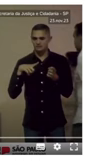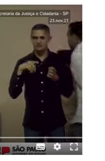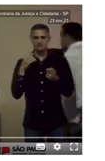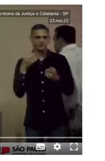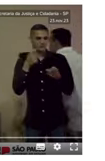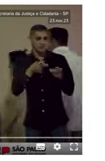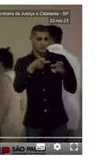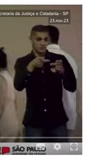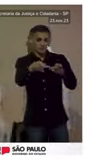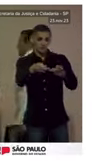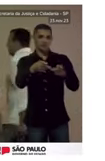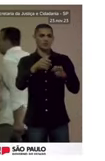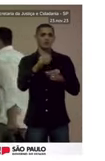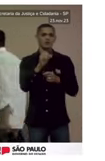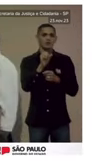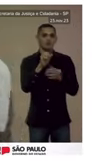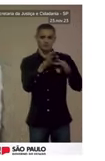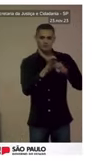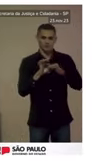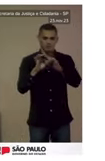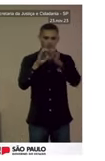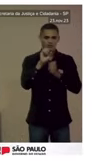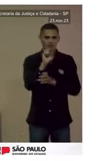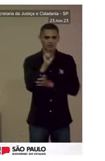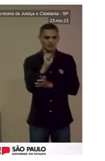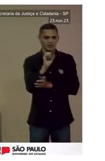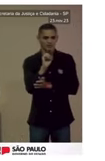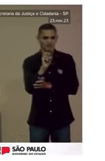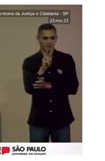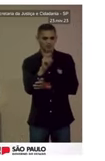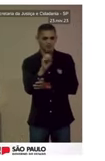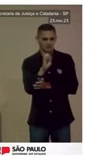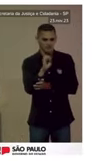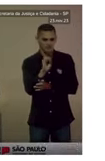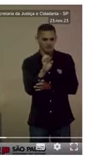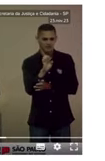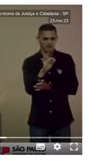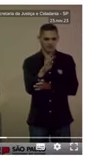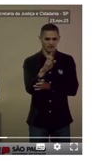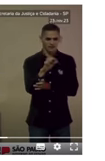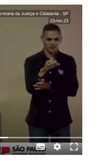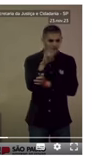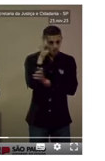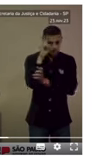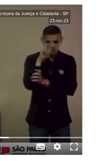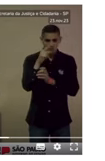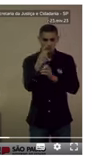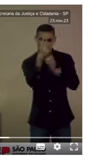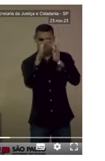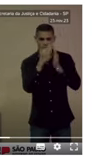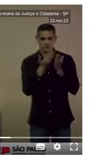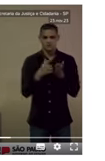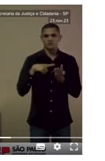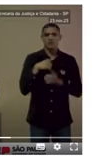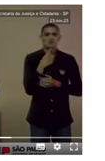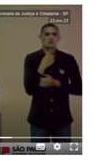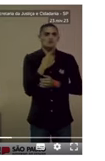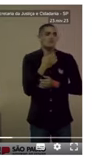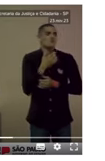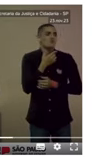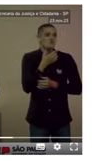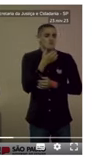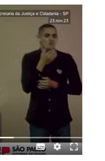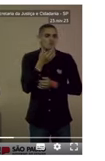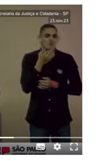na União Soviética e só tinha, eu lembrei dessa história, só tinha um sabor de sorvete. Vocês